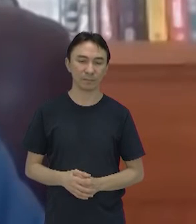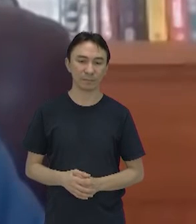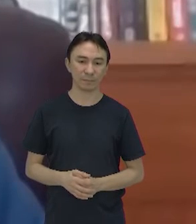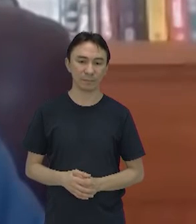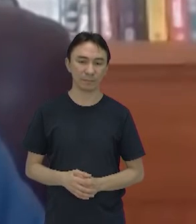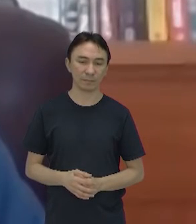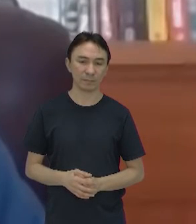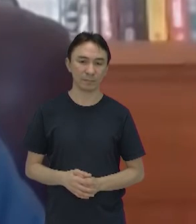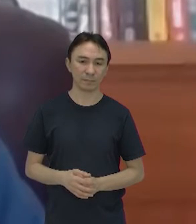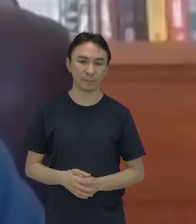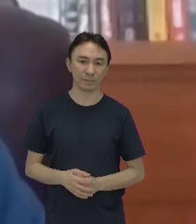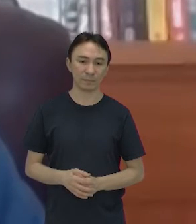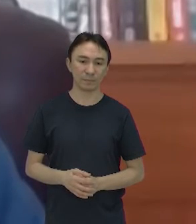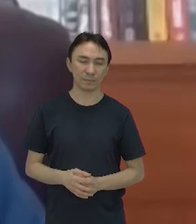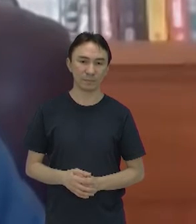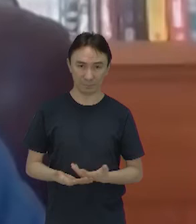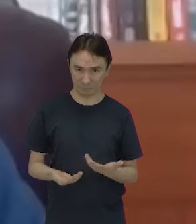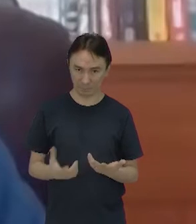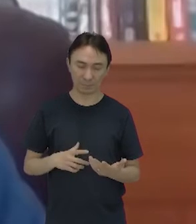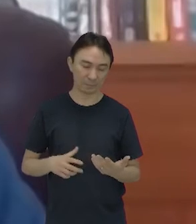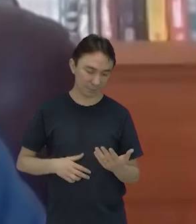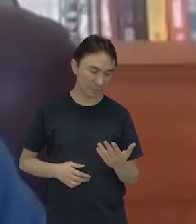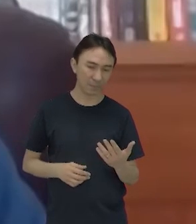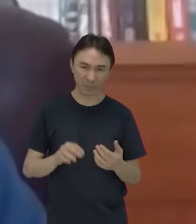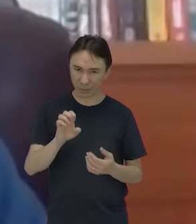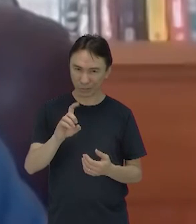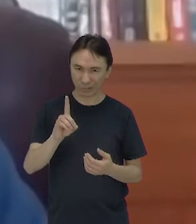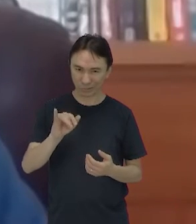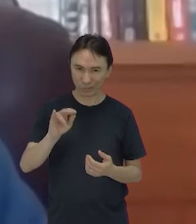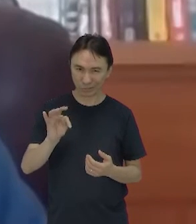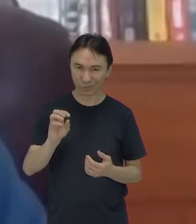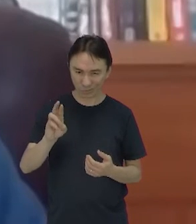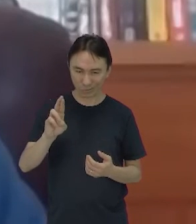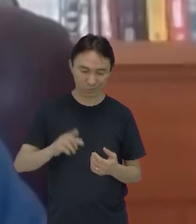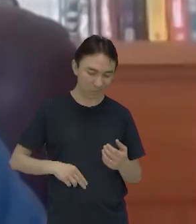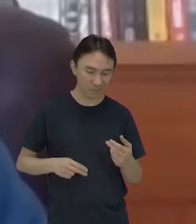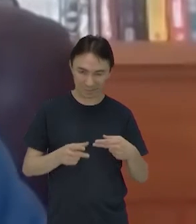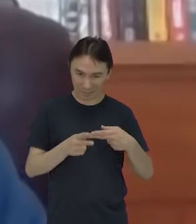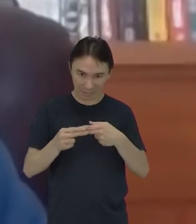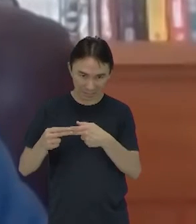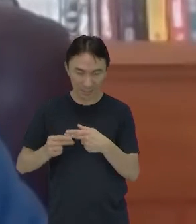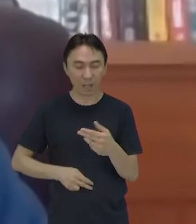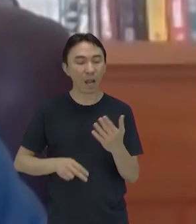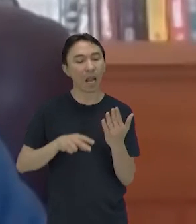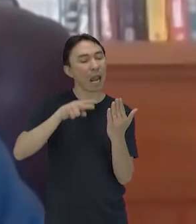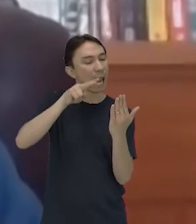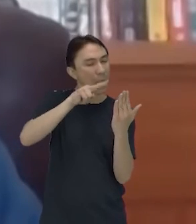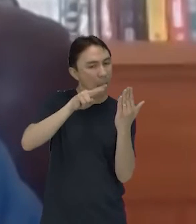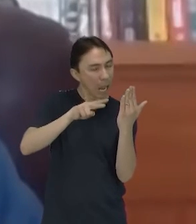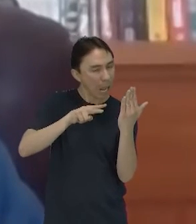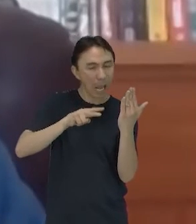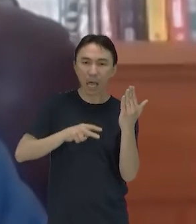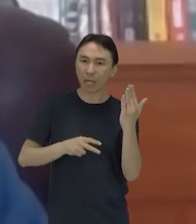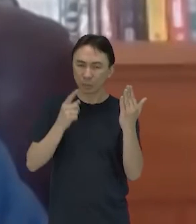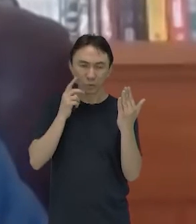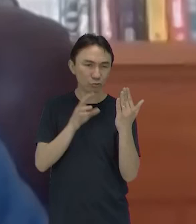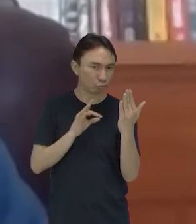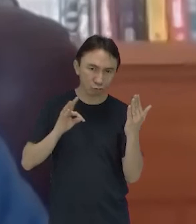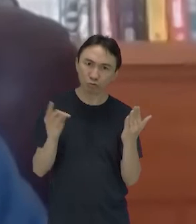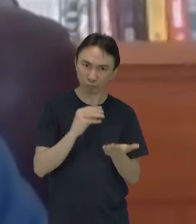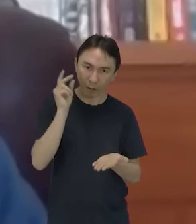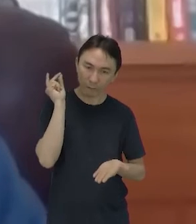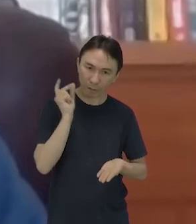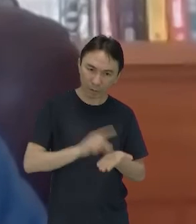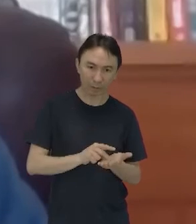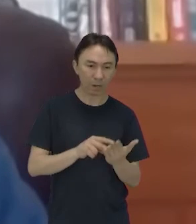material. Então, o editor lê, antes de todo mundo, o material original. No meu caso, eram